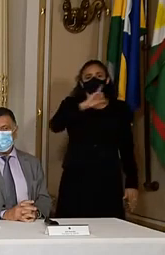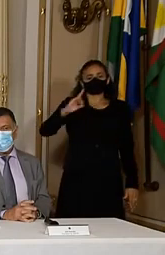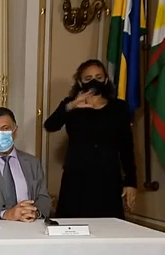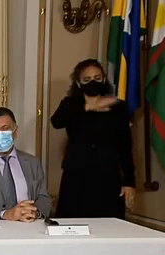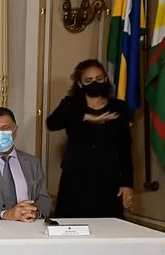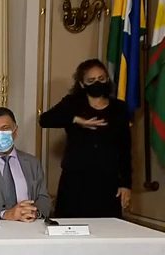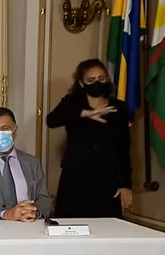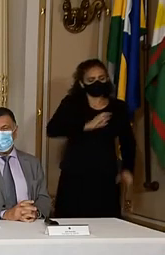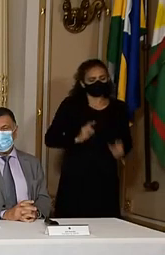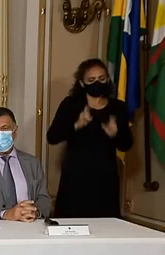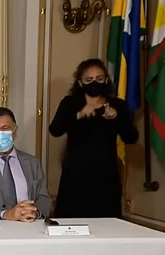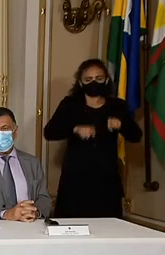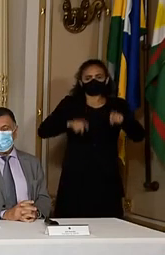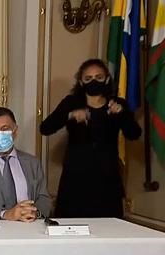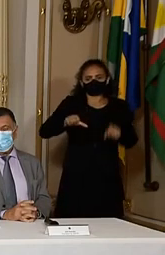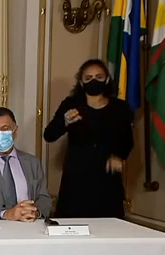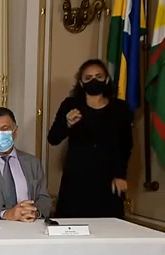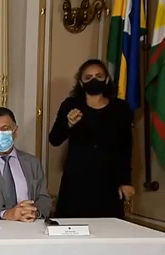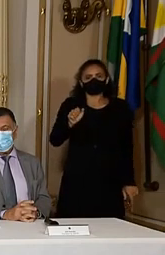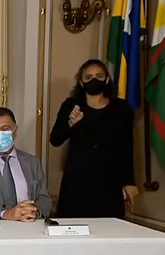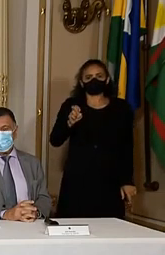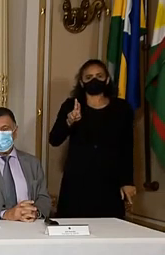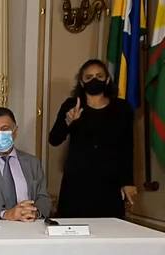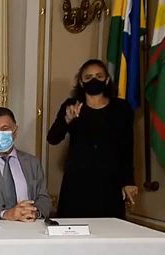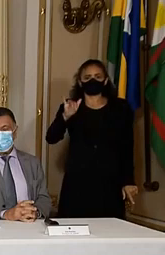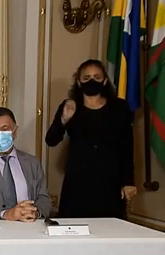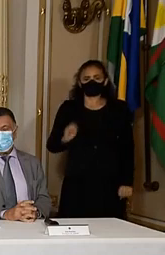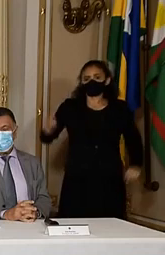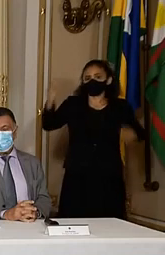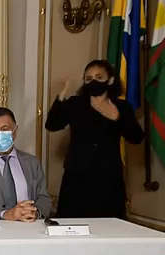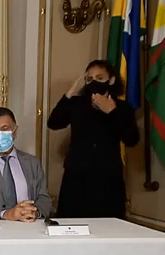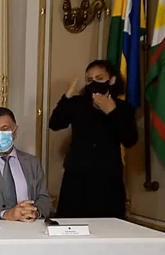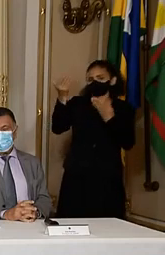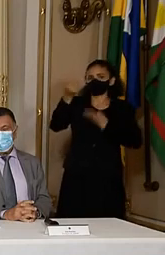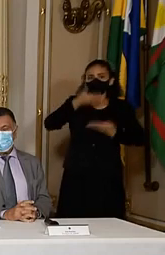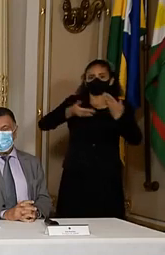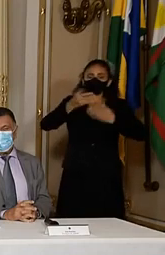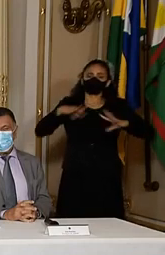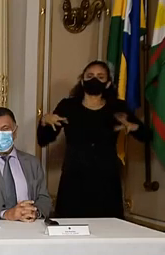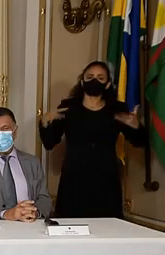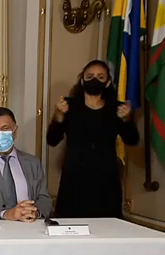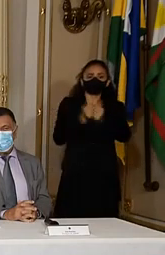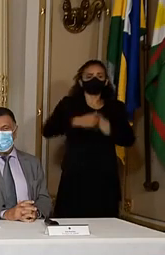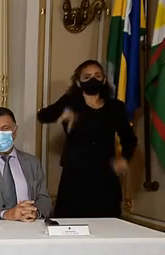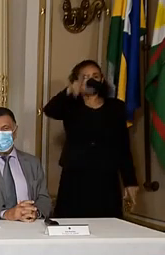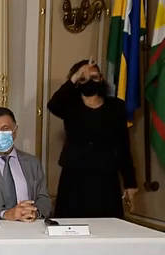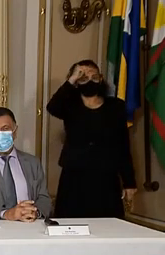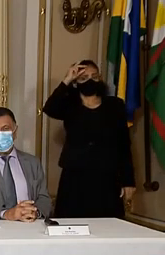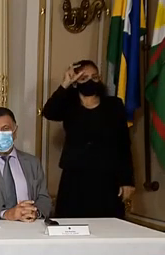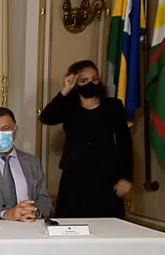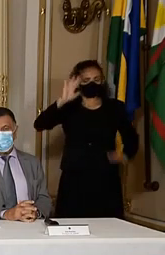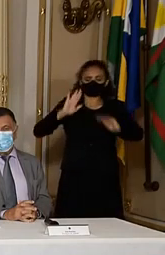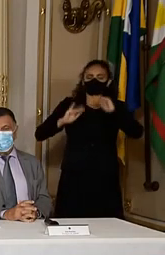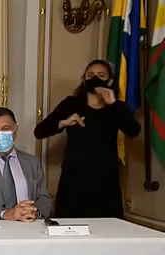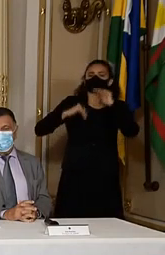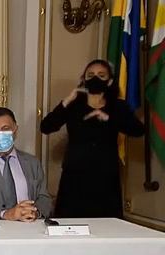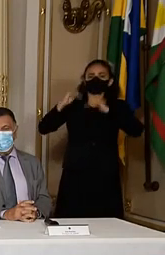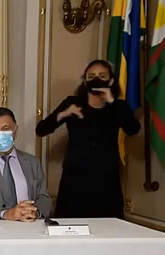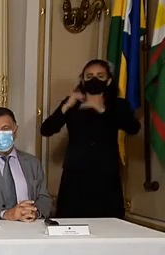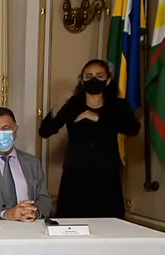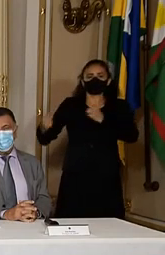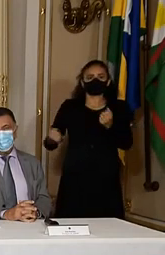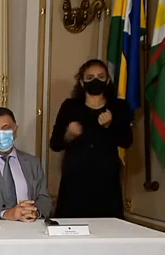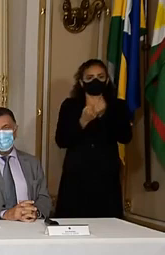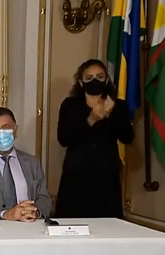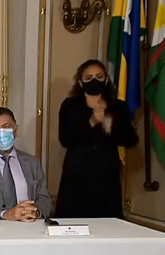unidade de saneamento Rural Sérgio Murilo queremos agradecer a participação de todas as prefeituras nesse processo em nome